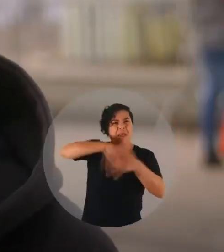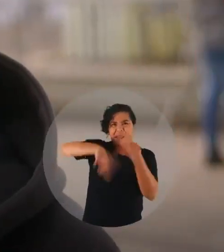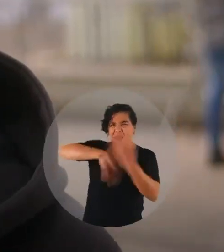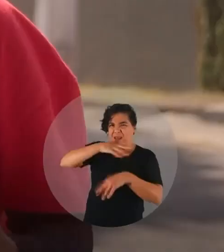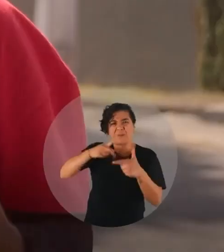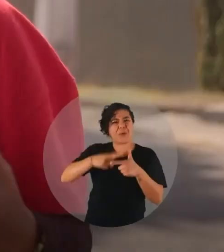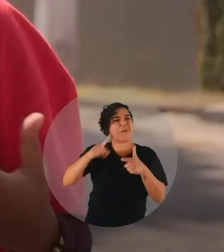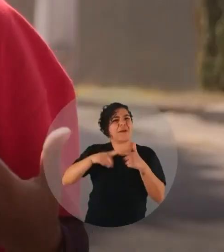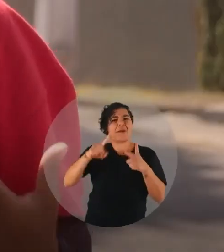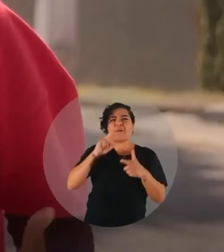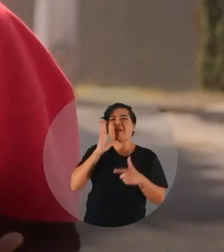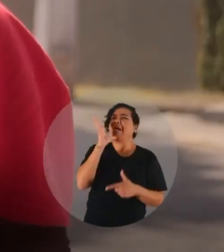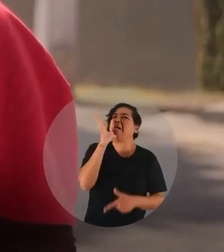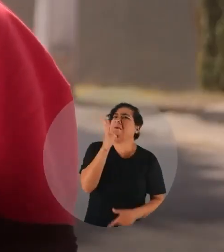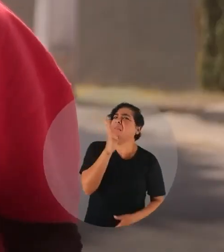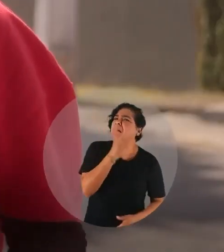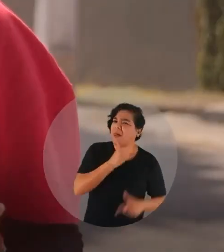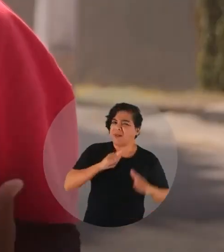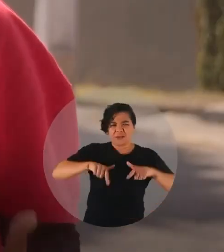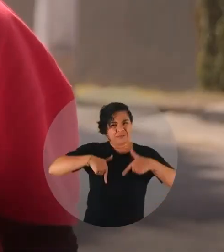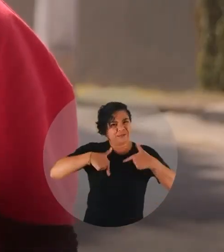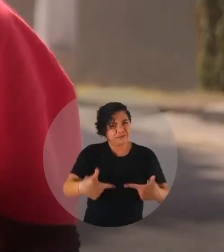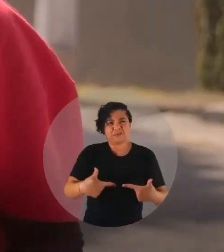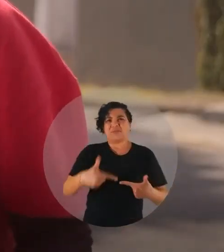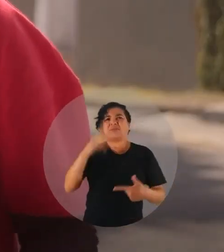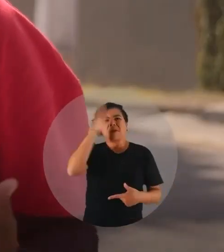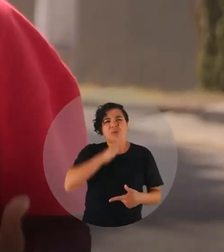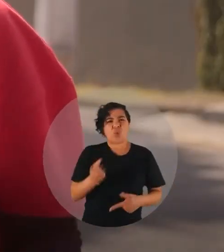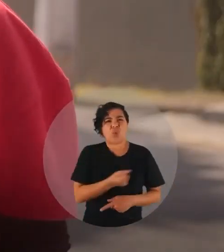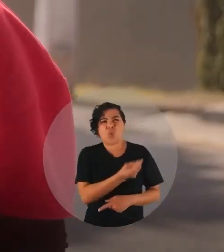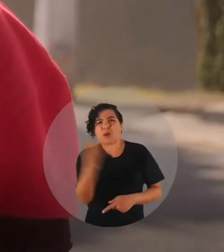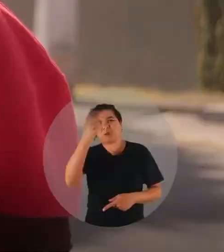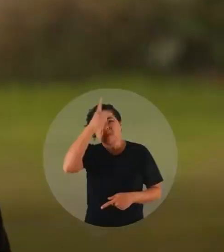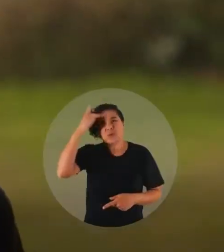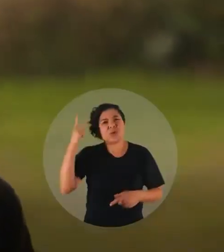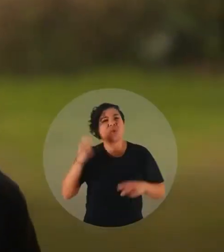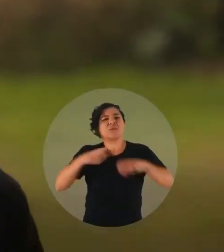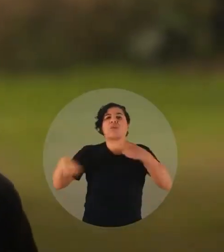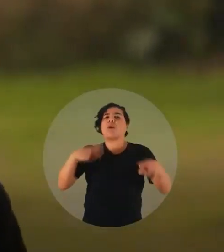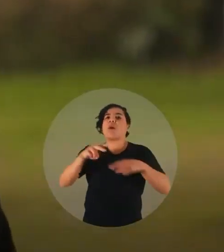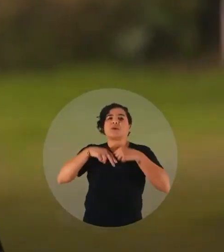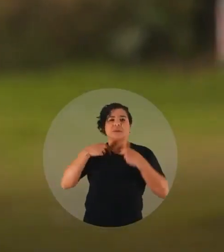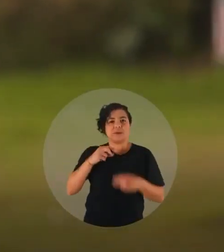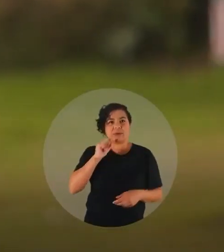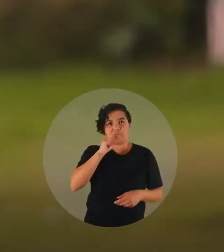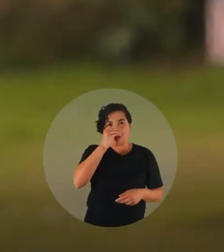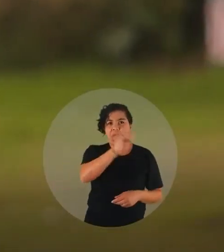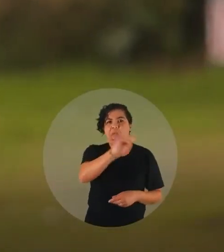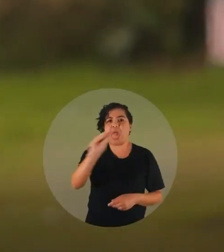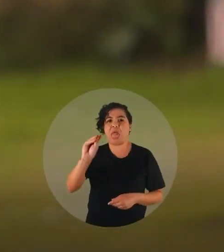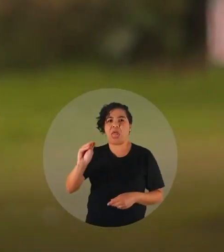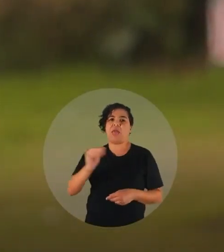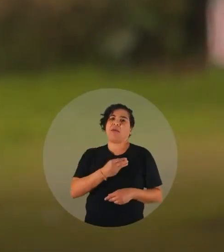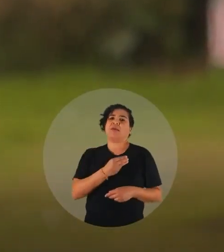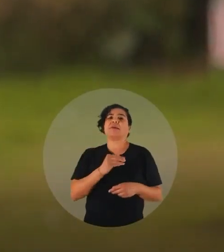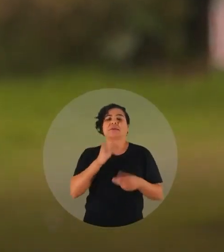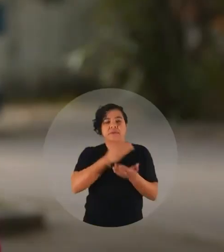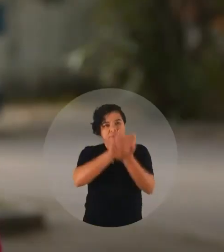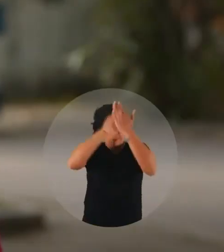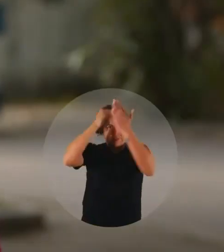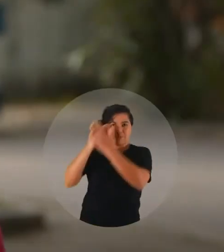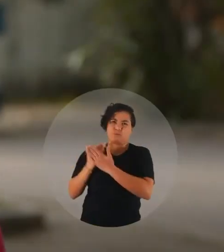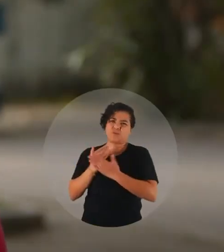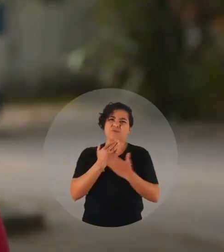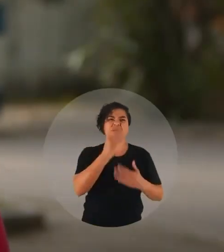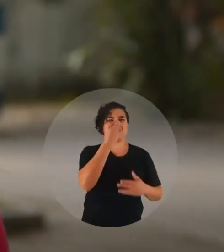relação à pandemia. A quantidade de morte no Brasil foi absurda por descaso. Simplesmente, ele virou as costas quando a gente mais precisou.